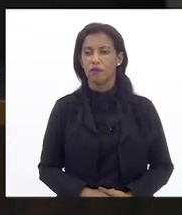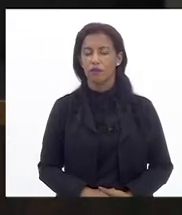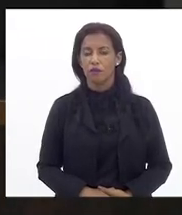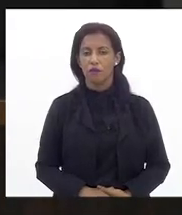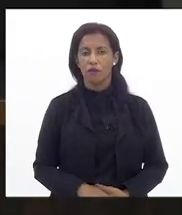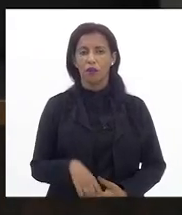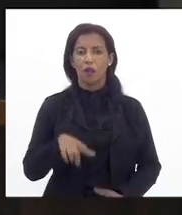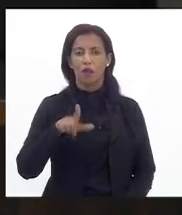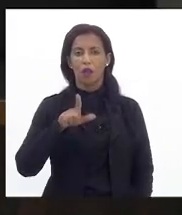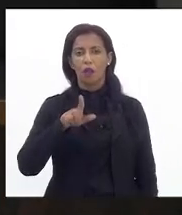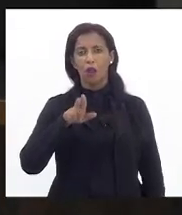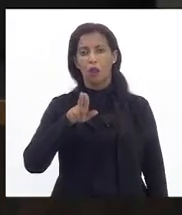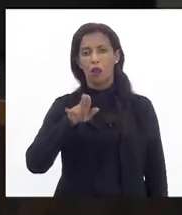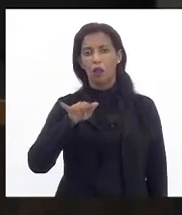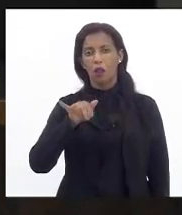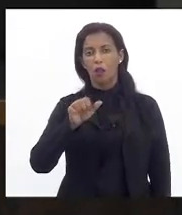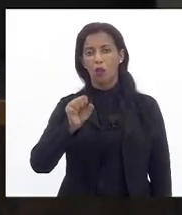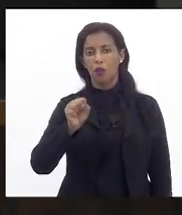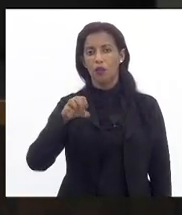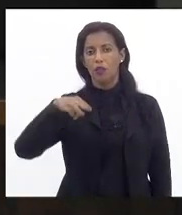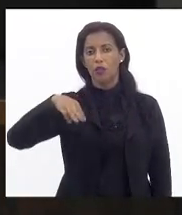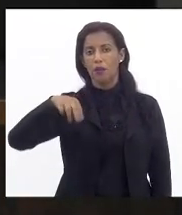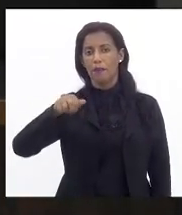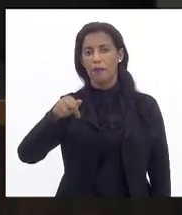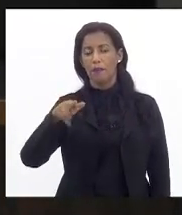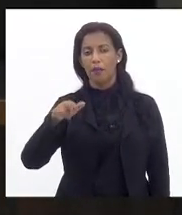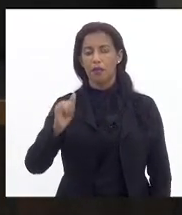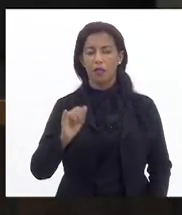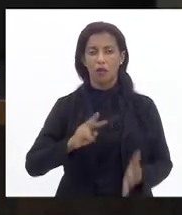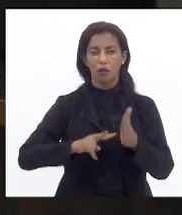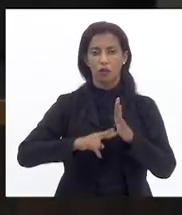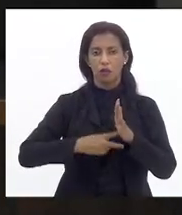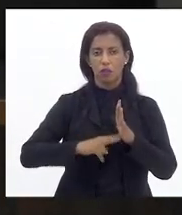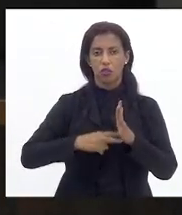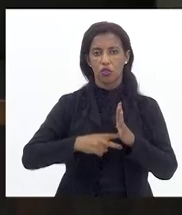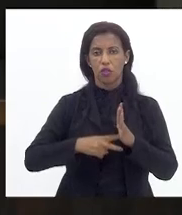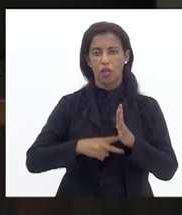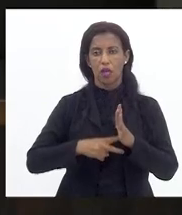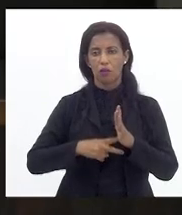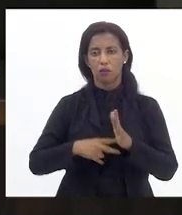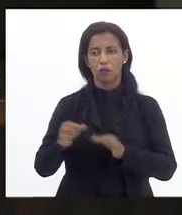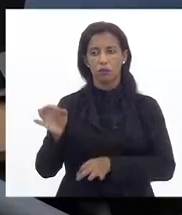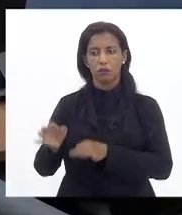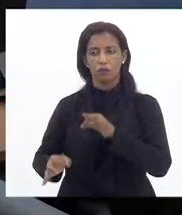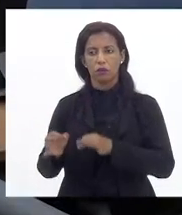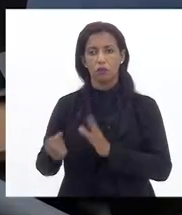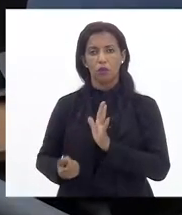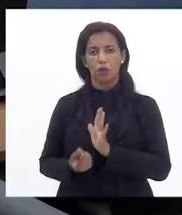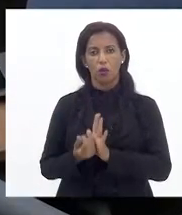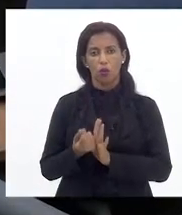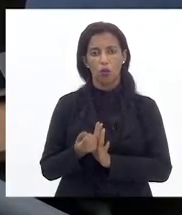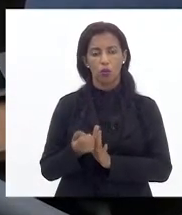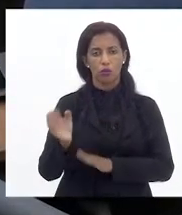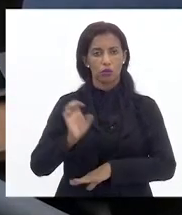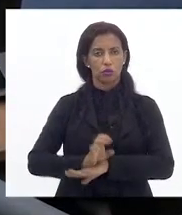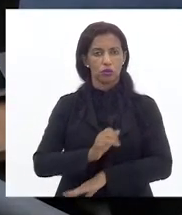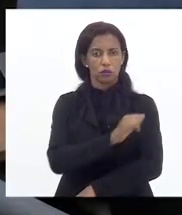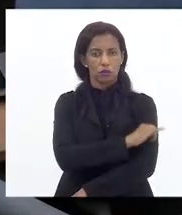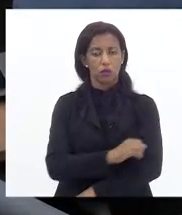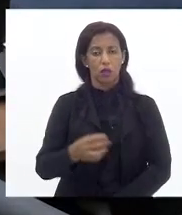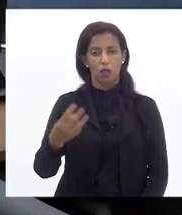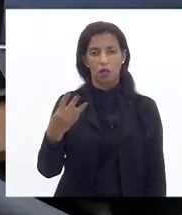o Luiz Marcelo presidente do Sindicato dos Servidores do Tribunal de Contas do Estado do Rio de Janeiro em três minutos por